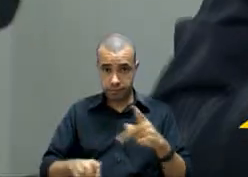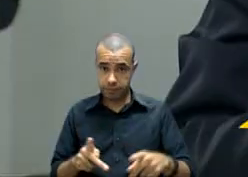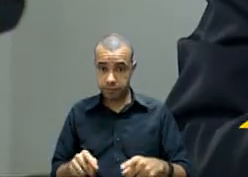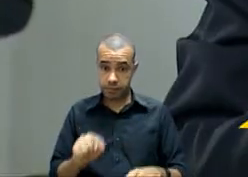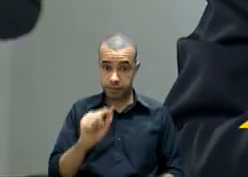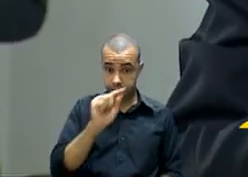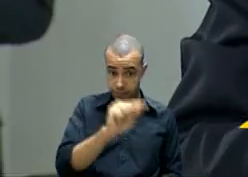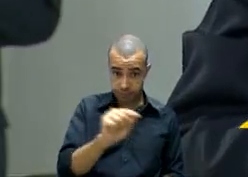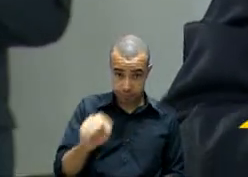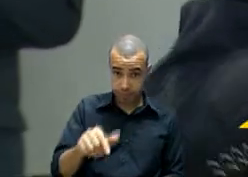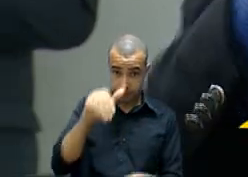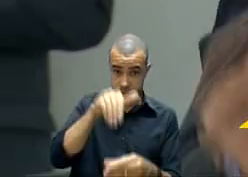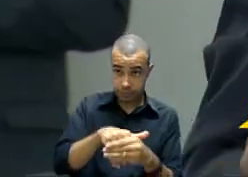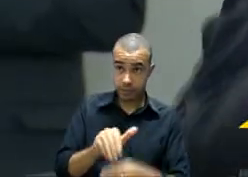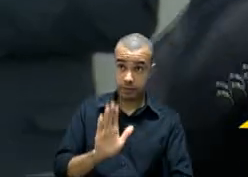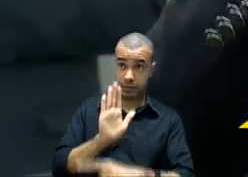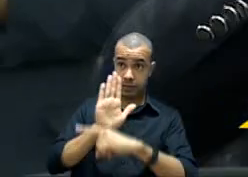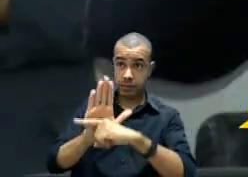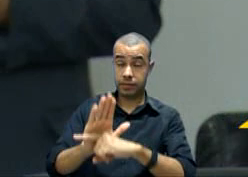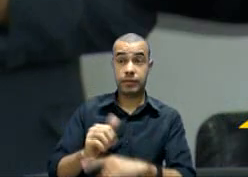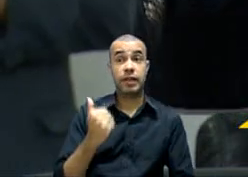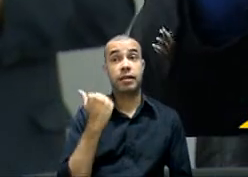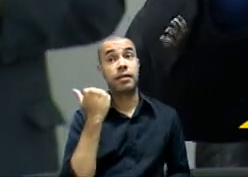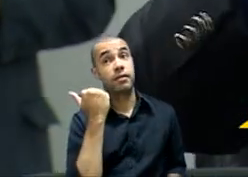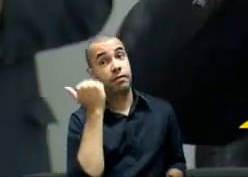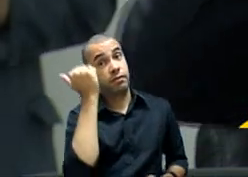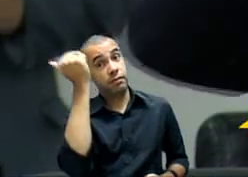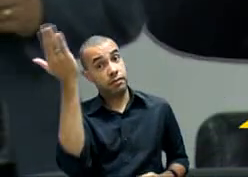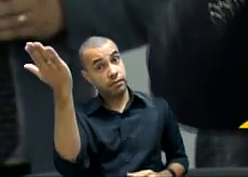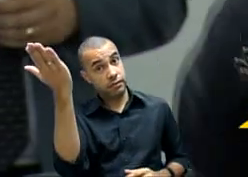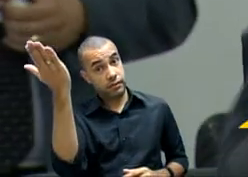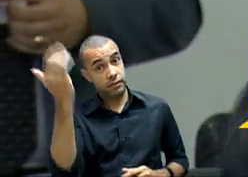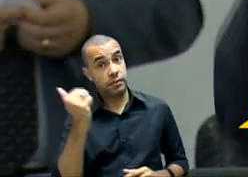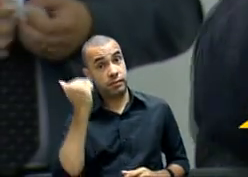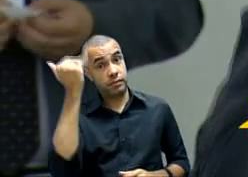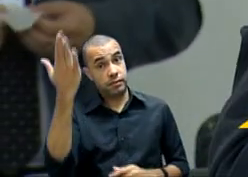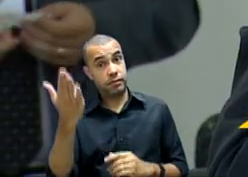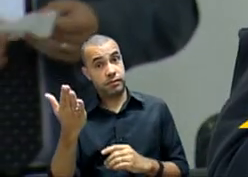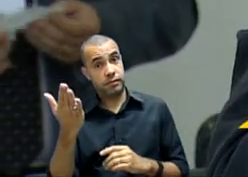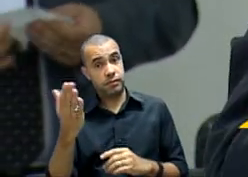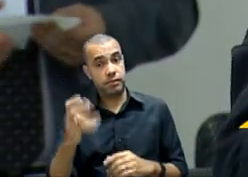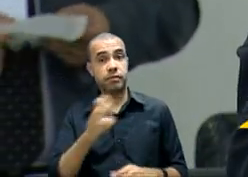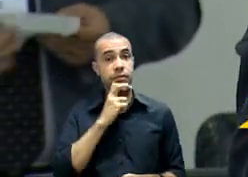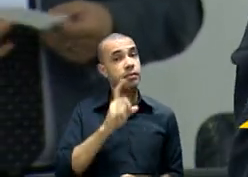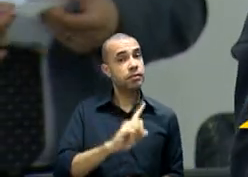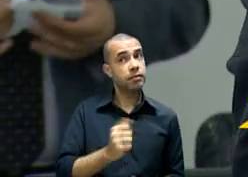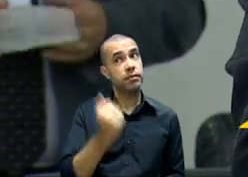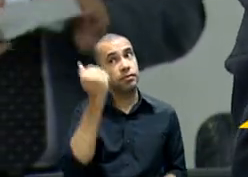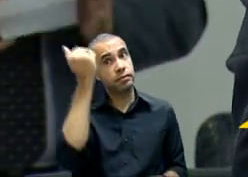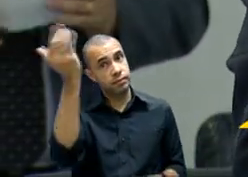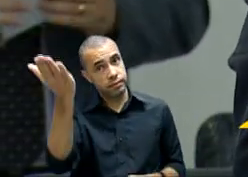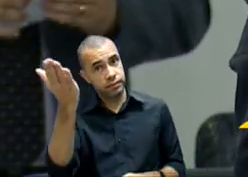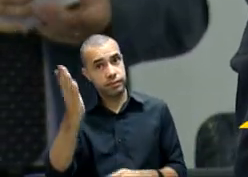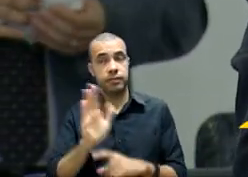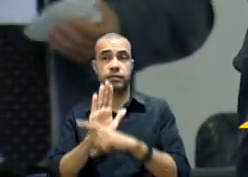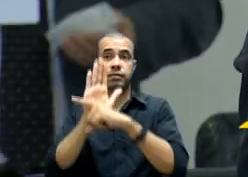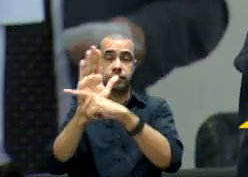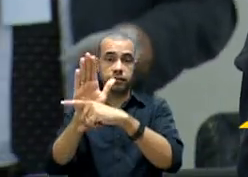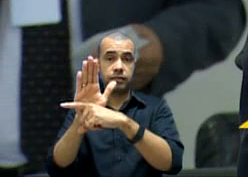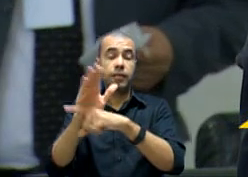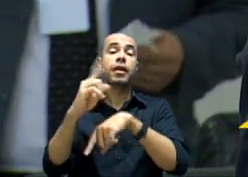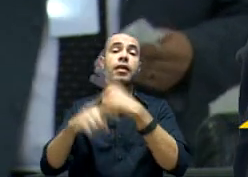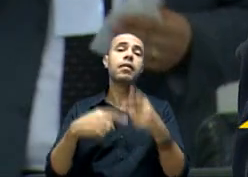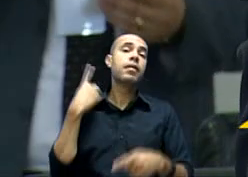não são da cidade, aí depois eles são mais votados, eles têm mais votos do que os da cidade, e aí depois os da cidade que pagam o